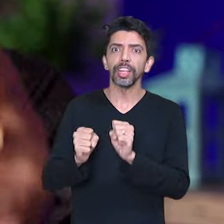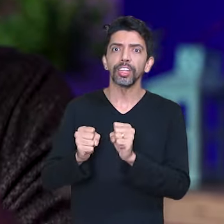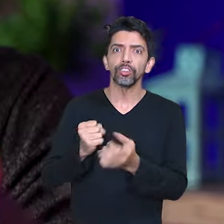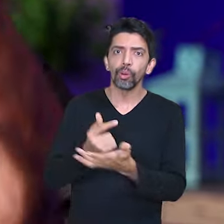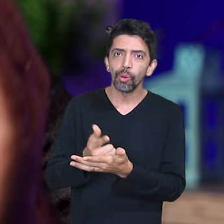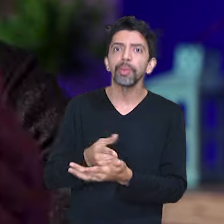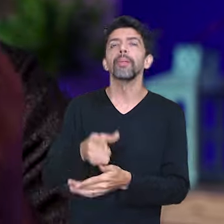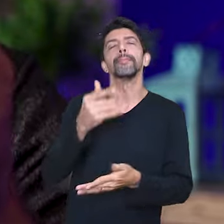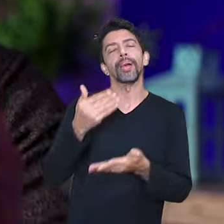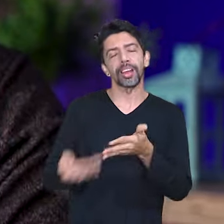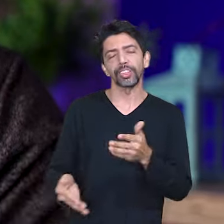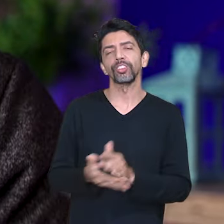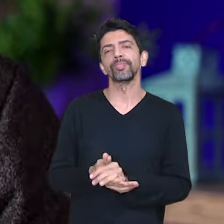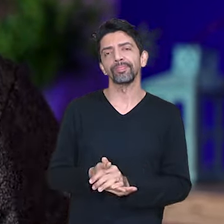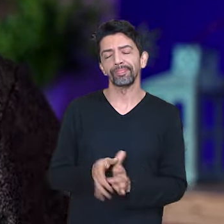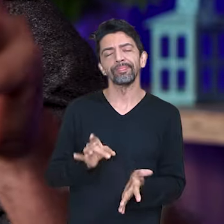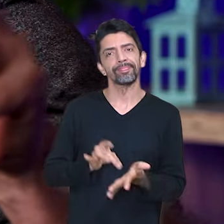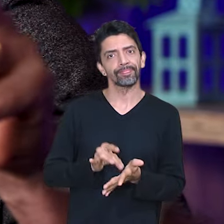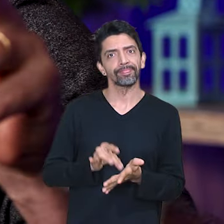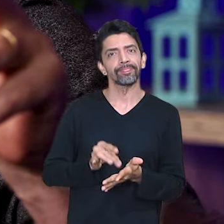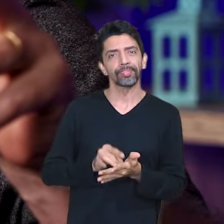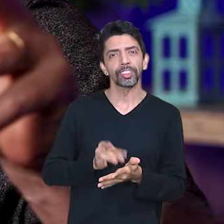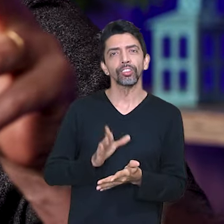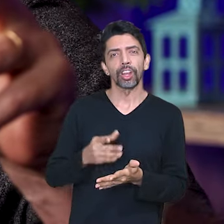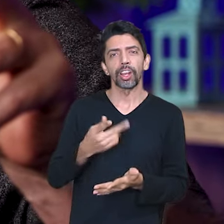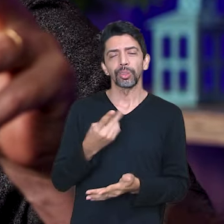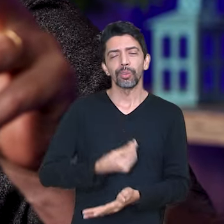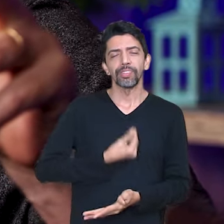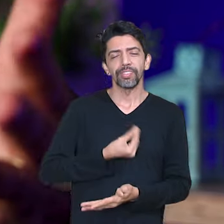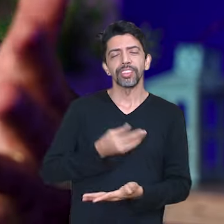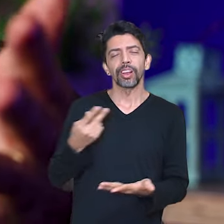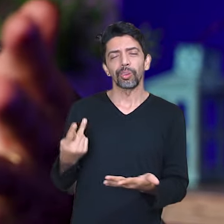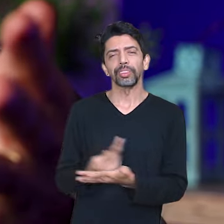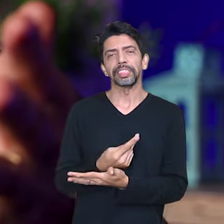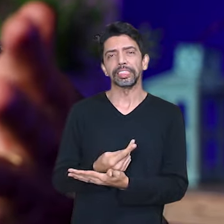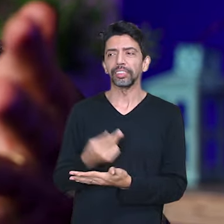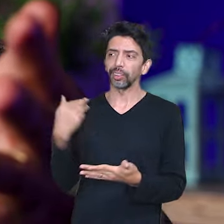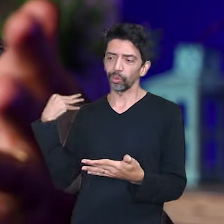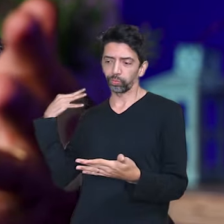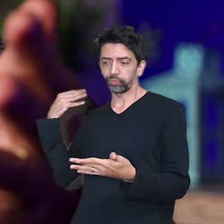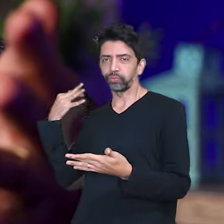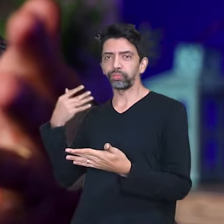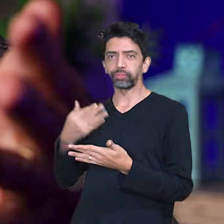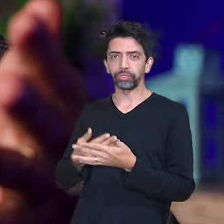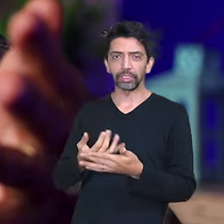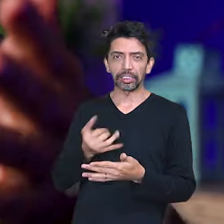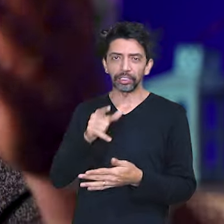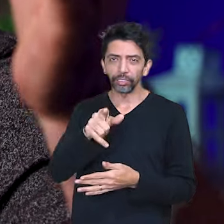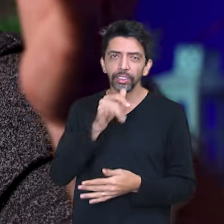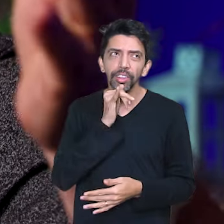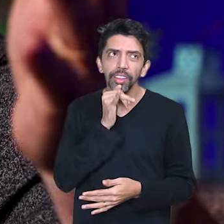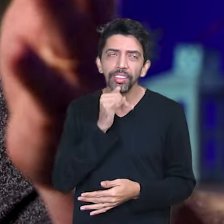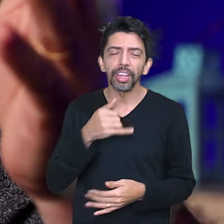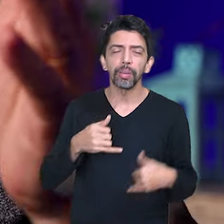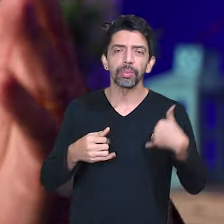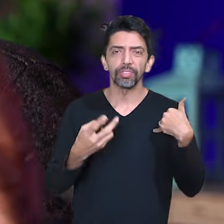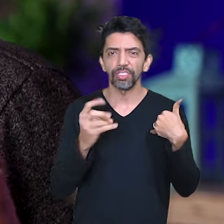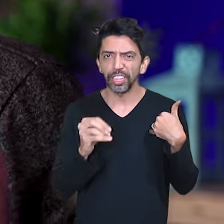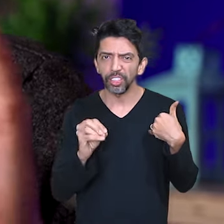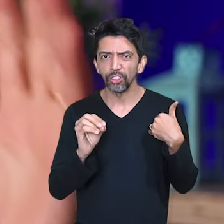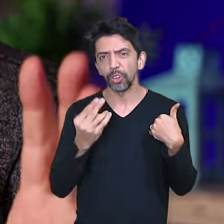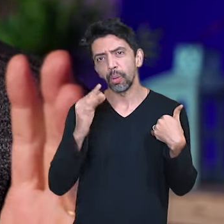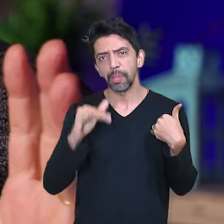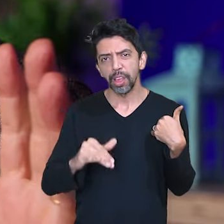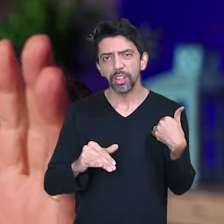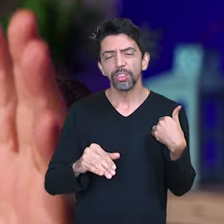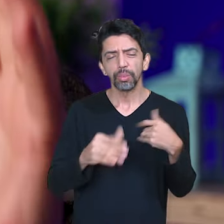na sua vida nos últimos 30 anos. Talvez você tenha 20 anos, seus pais podem falar isso para você, seus avós podem falar